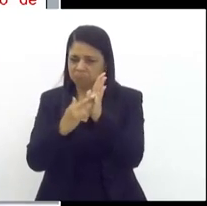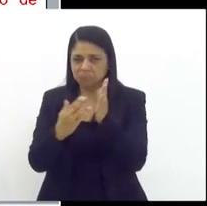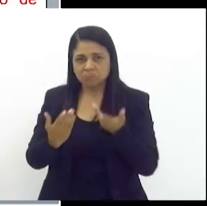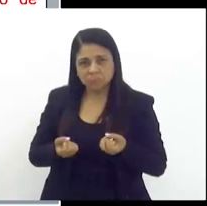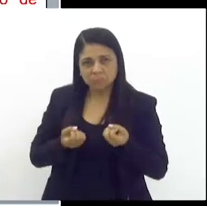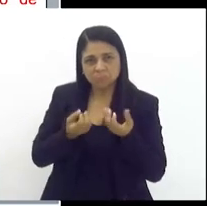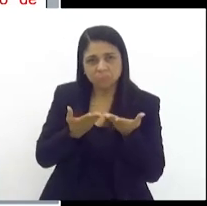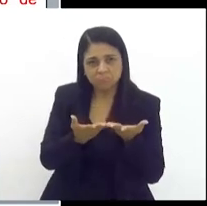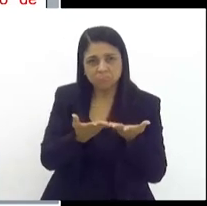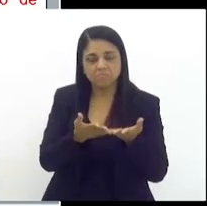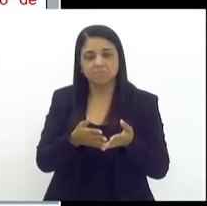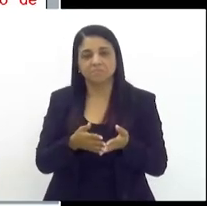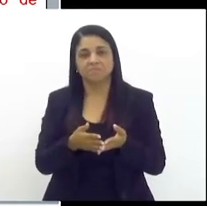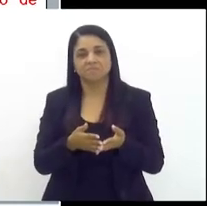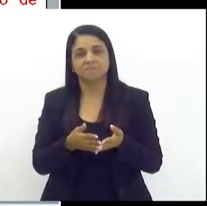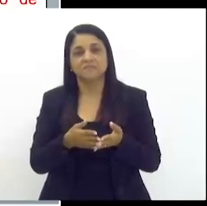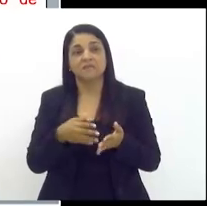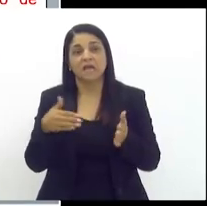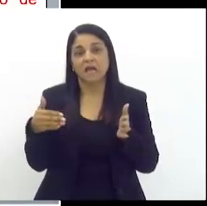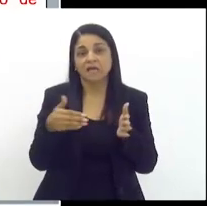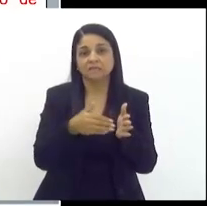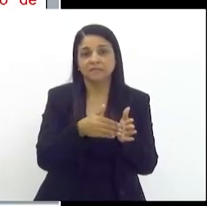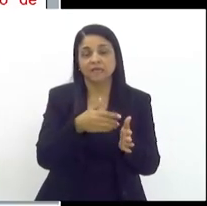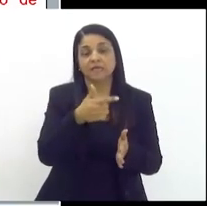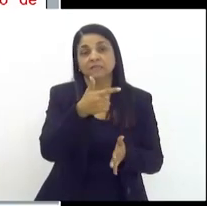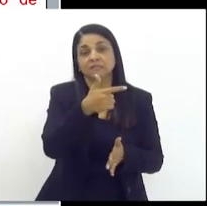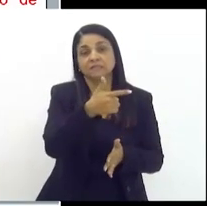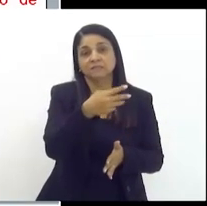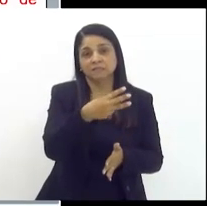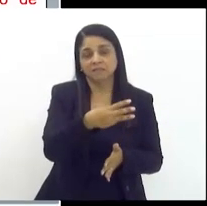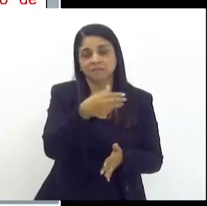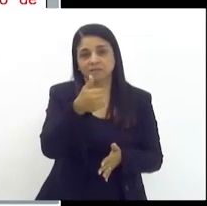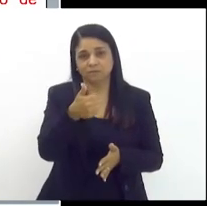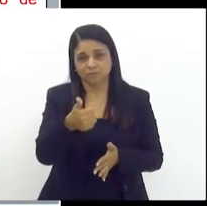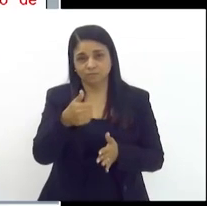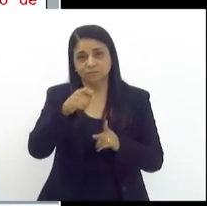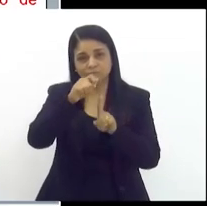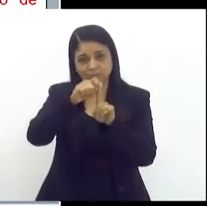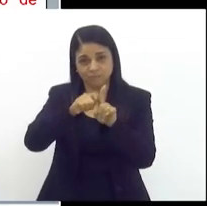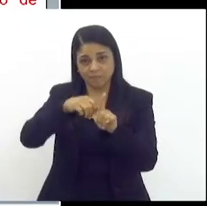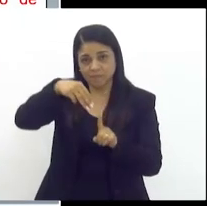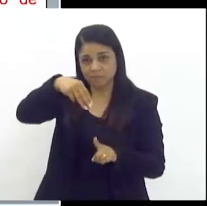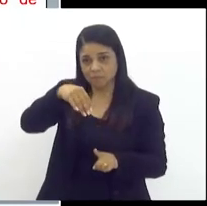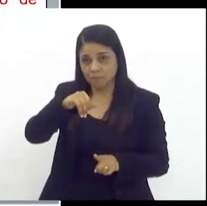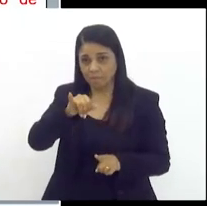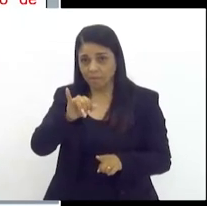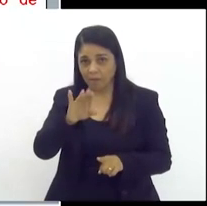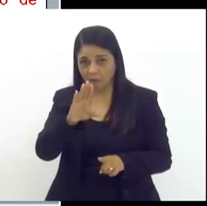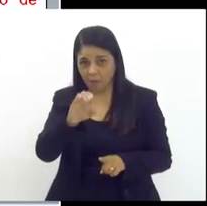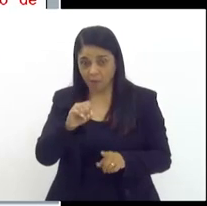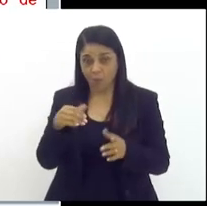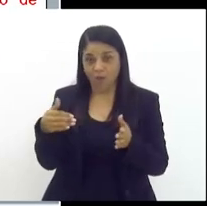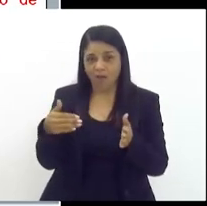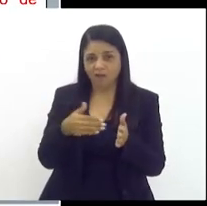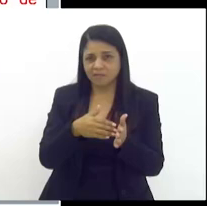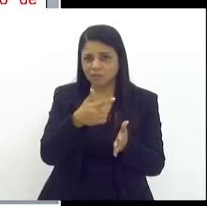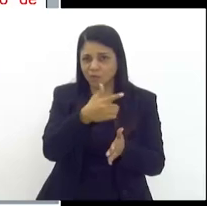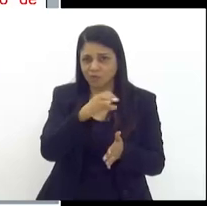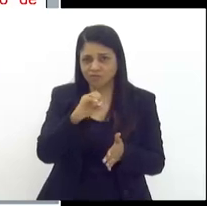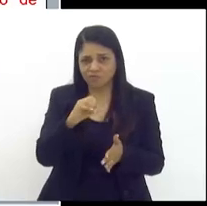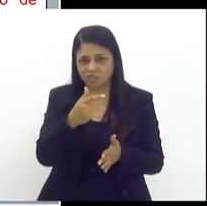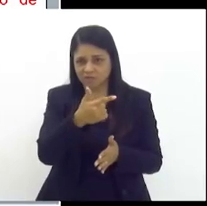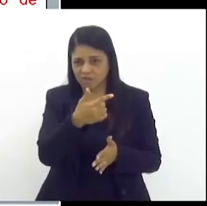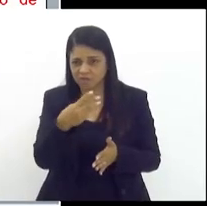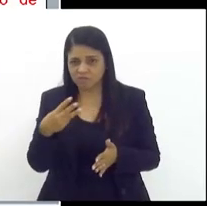até 31 de Maio de 2023 para mim essa data é uma data cabalística eu não sei porque